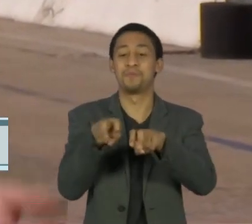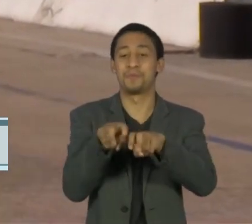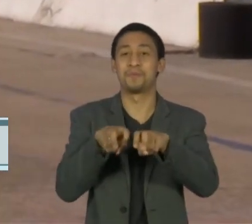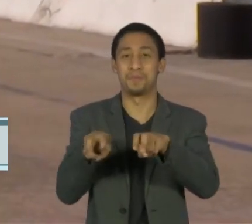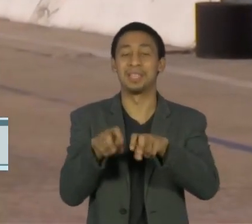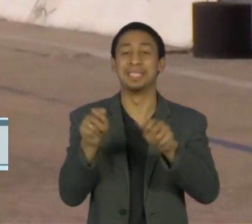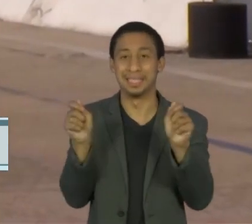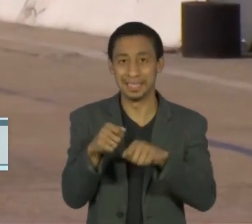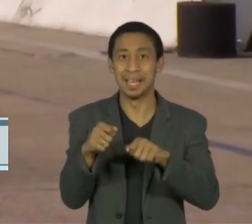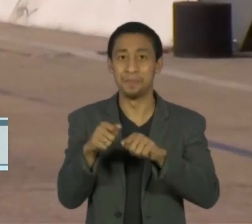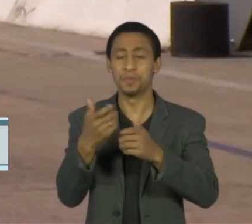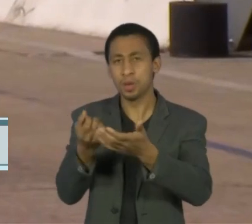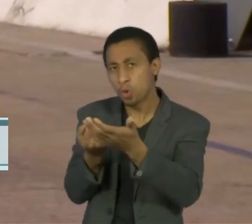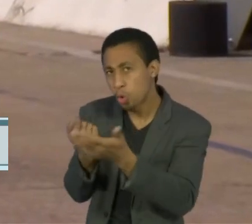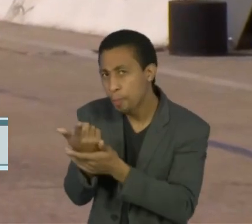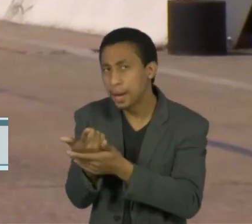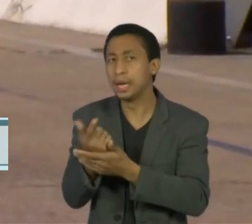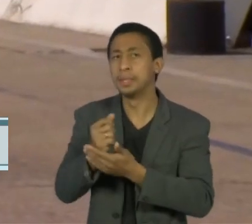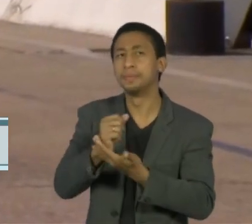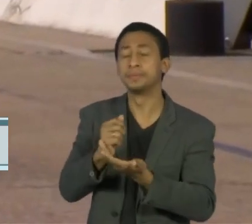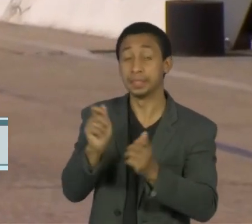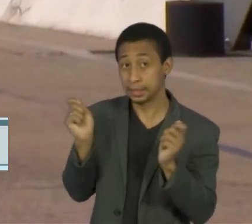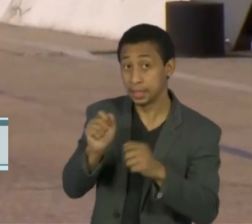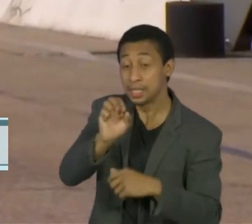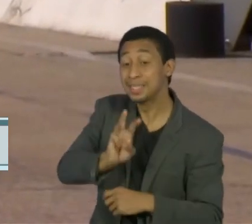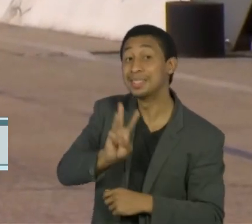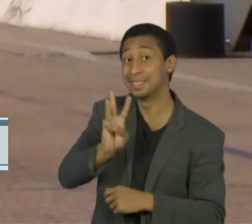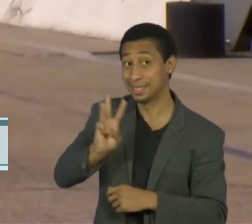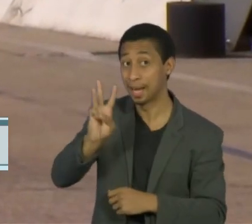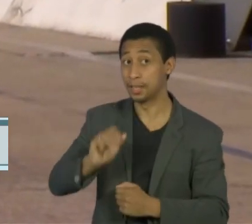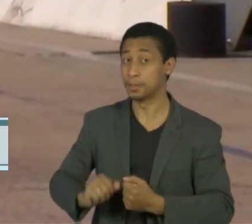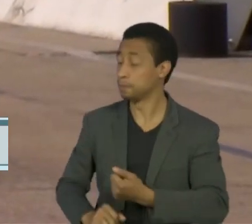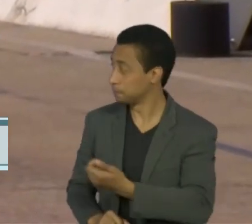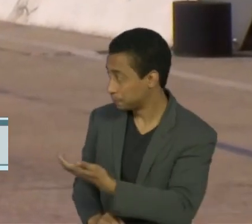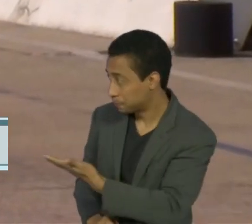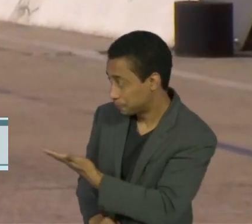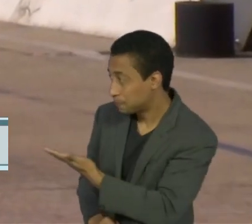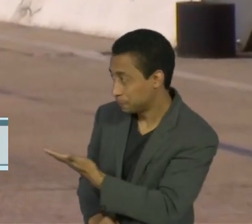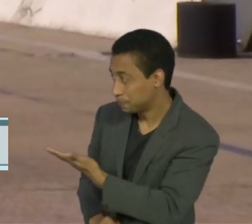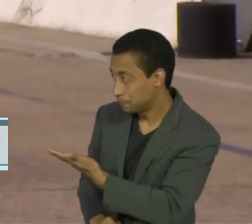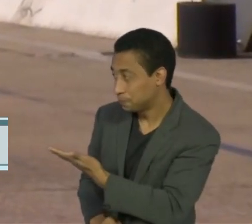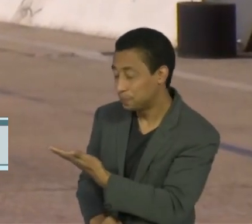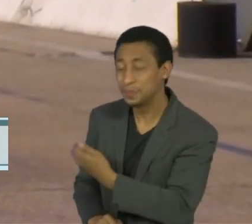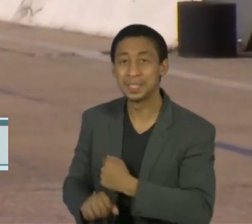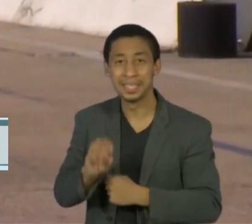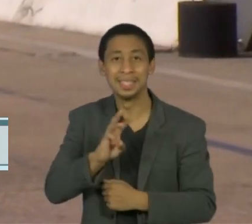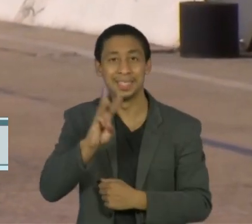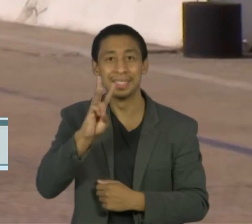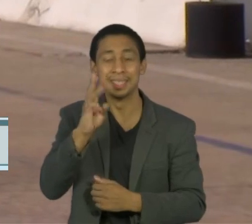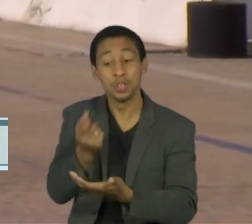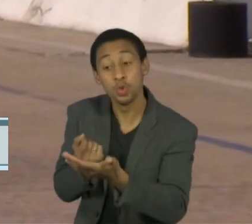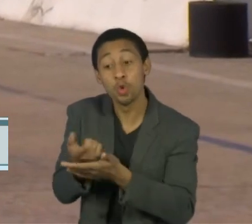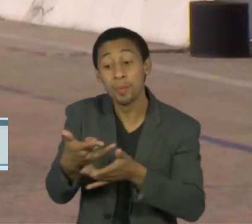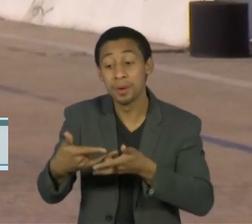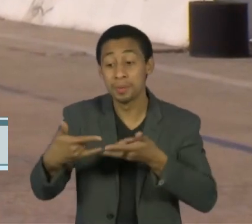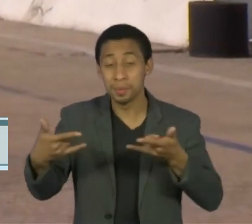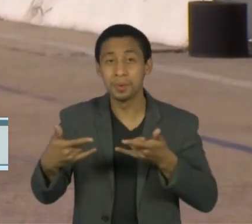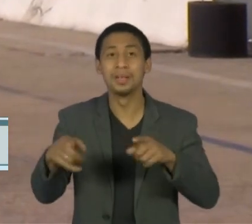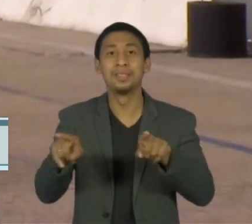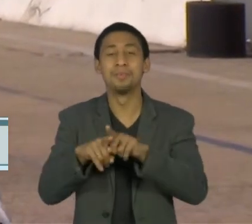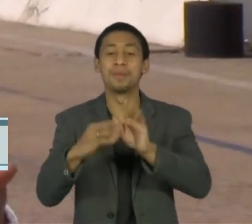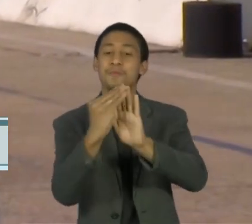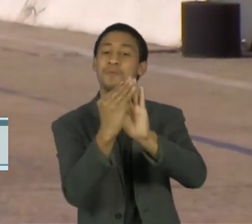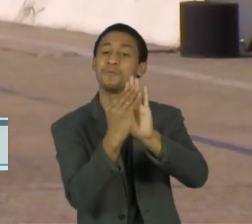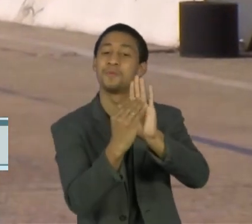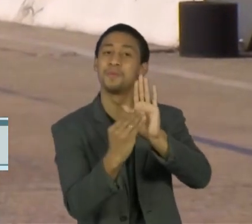os caminhos para você comprar o ingresso você encontra nesse site, que vai aparecer aqui embaixo, e essa programação se